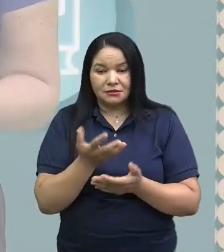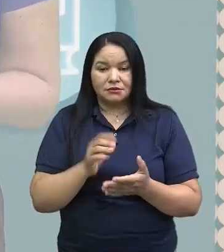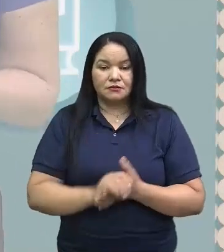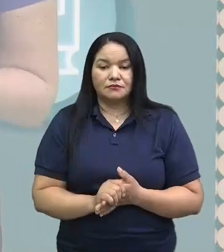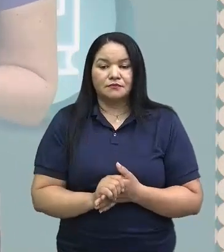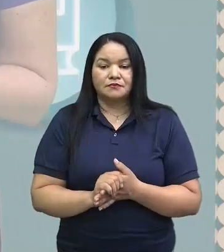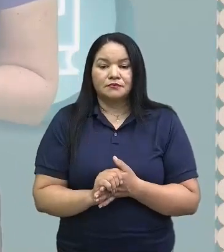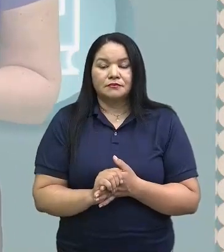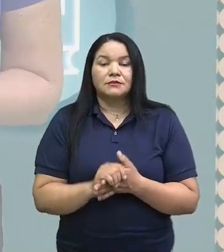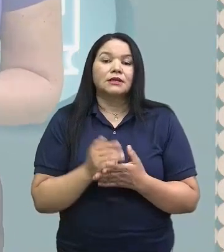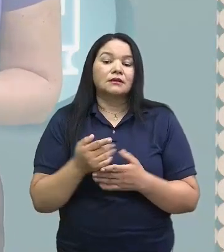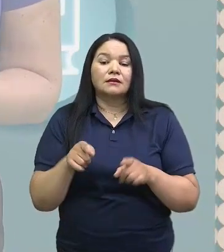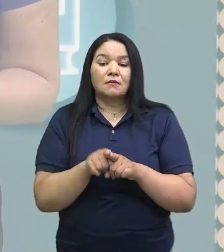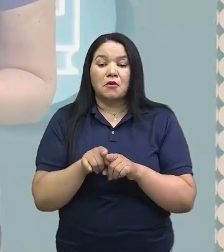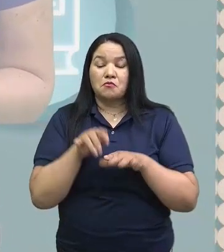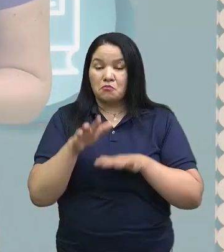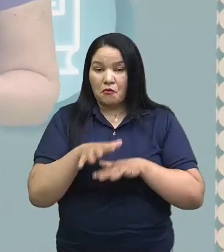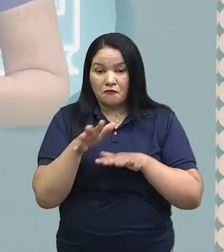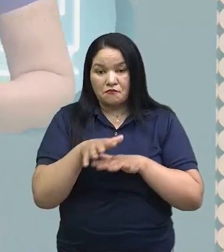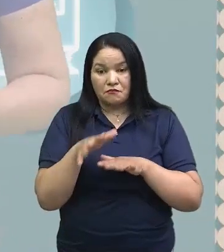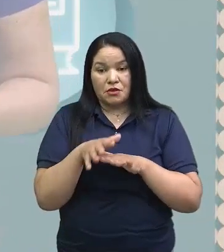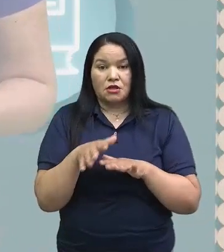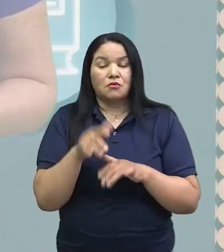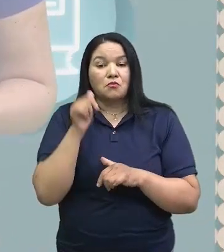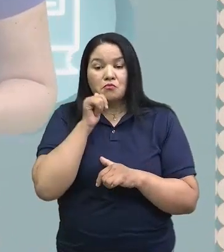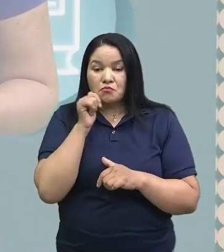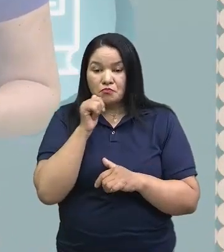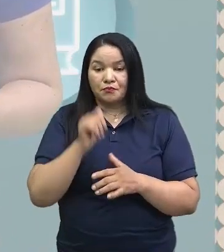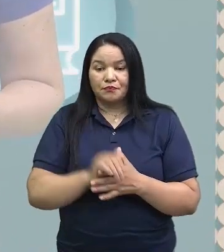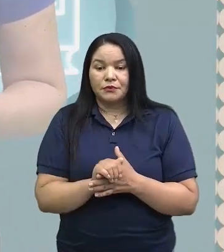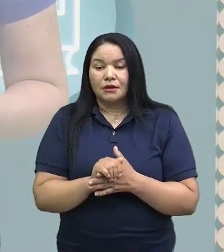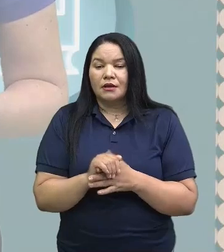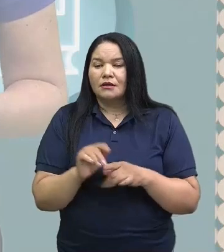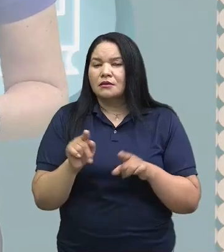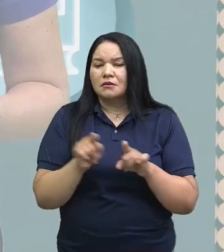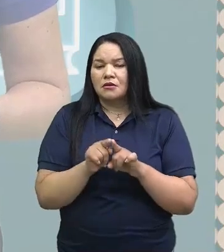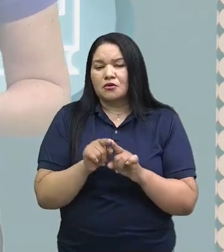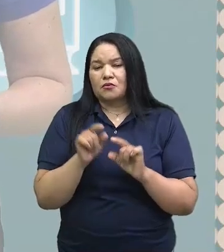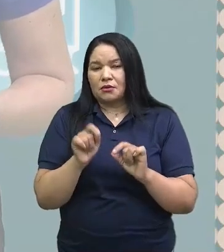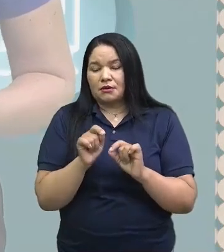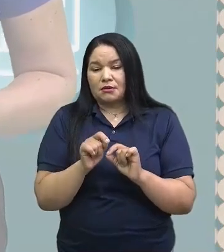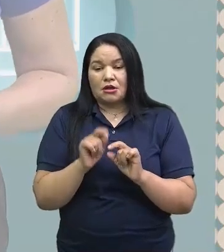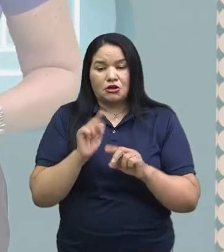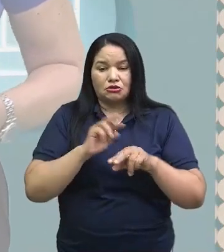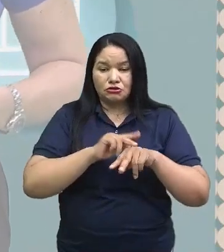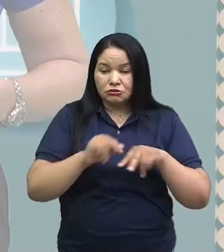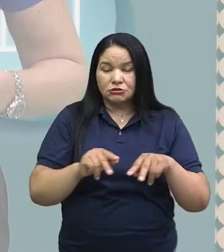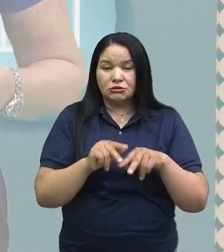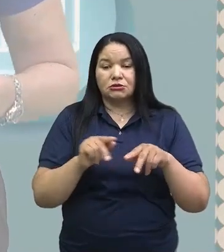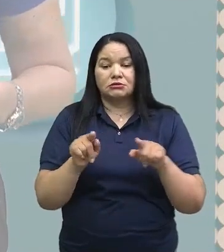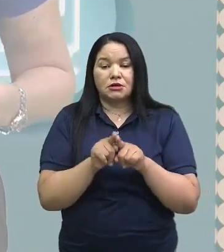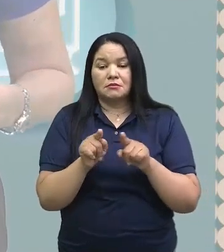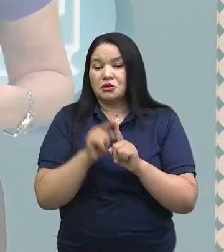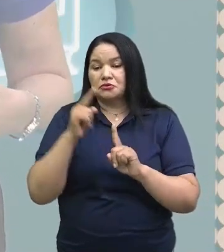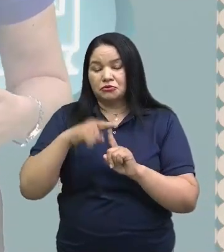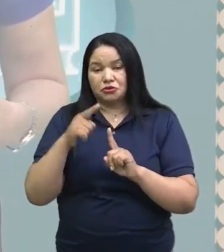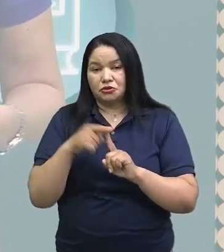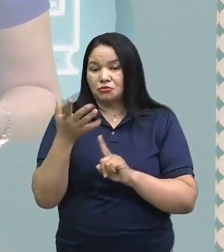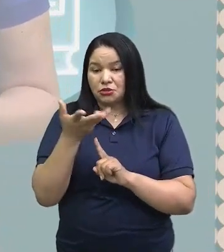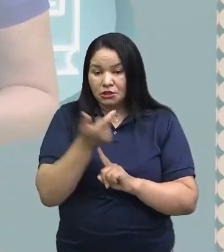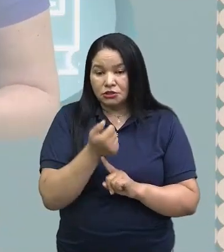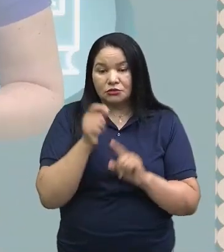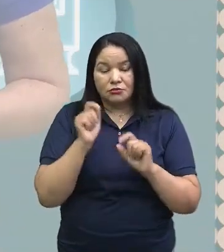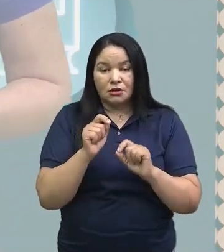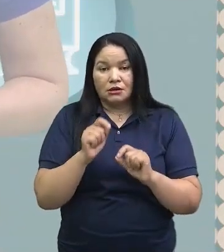Aí tem um movimento feminista. Ele tem utilizado diversos gêneros e estilos artísticos para questionar